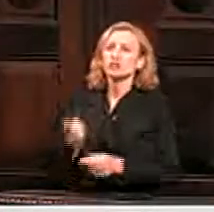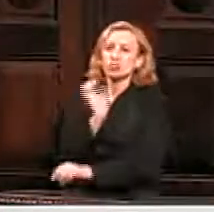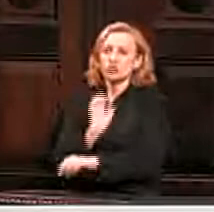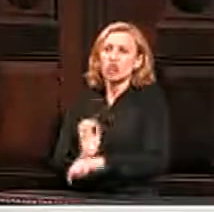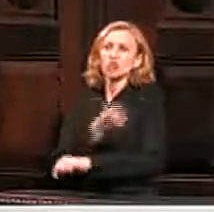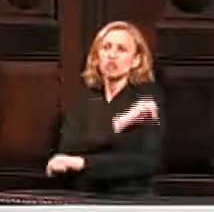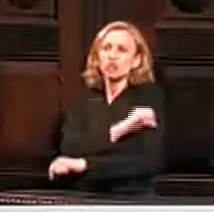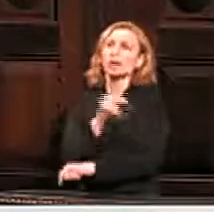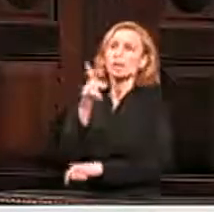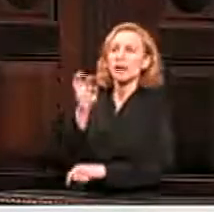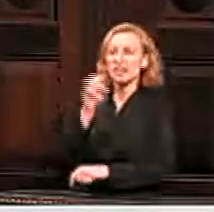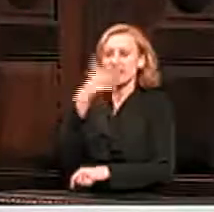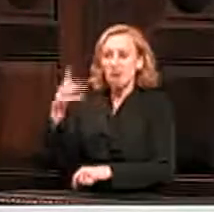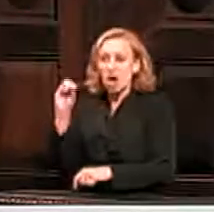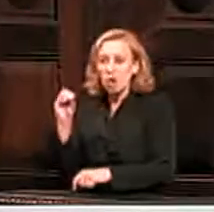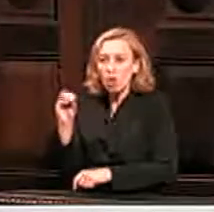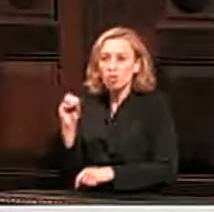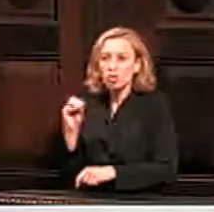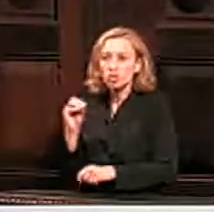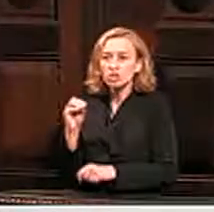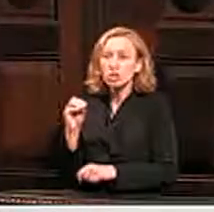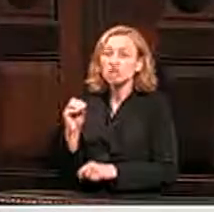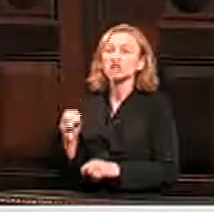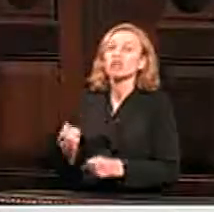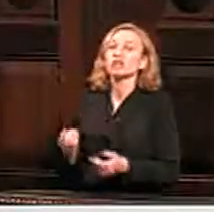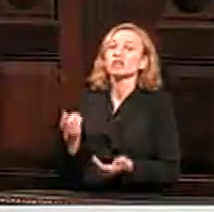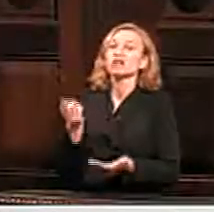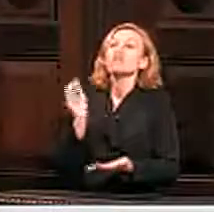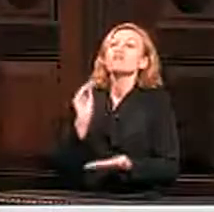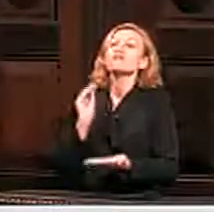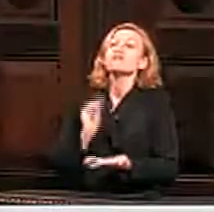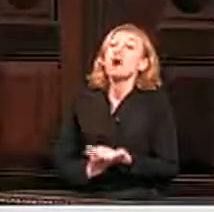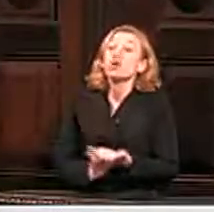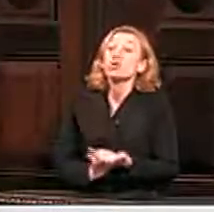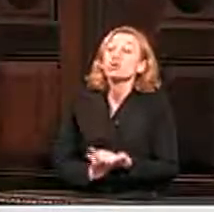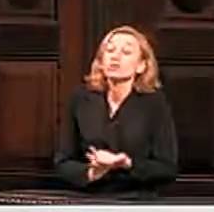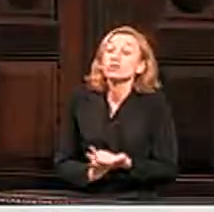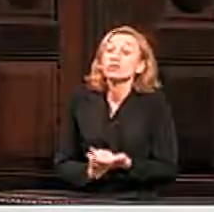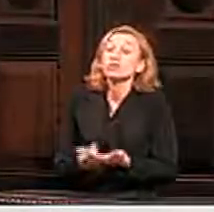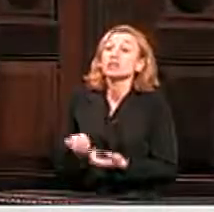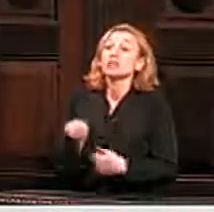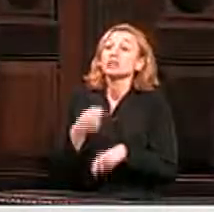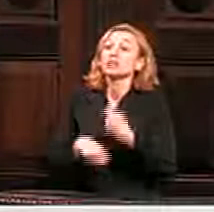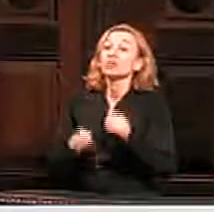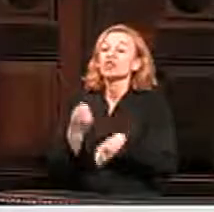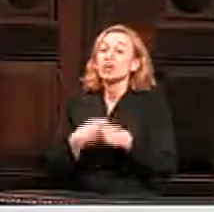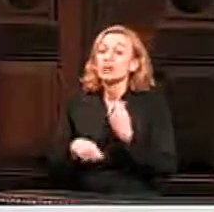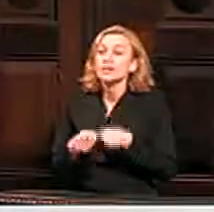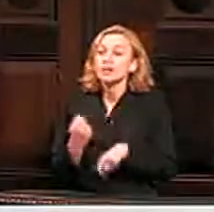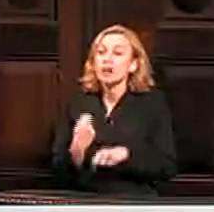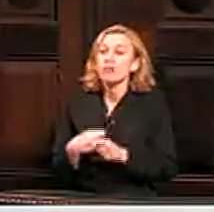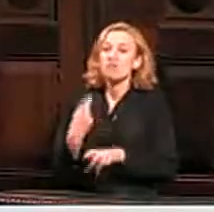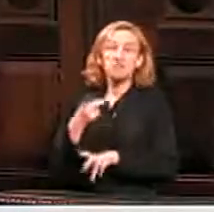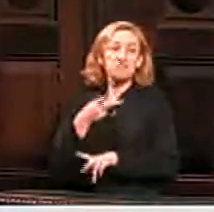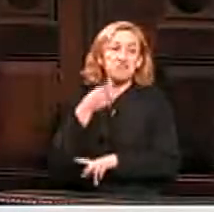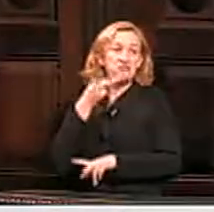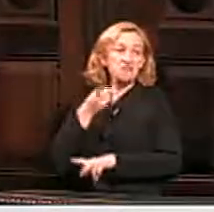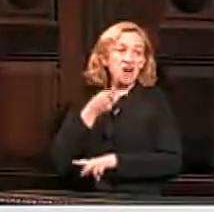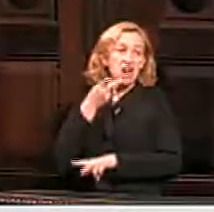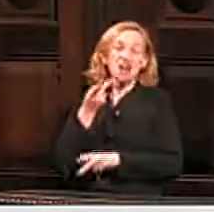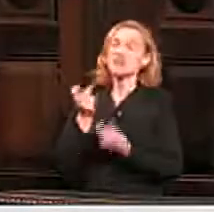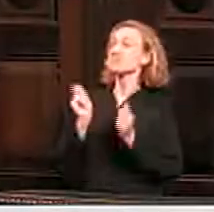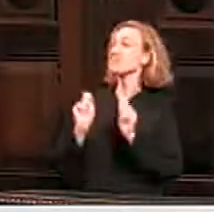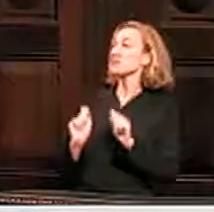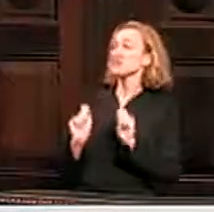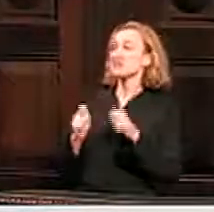o senhor Pezão, de forma totalmente irresponsável, manda para cá uma mensagem dizendo que tem que